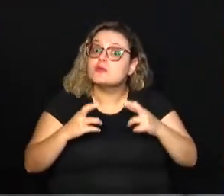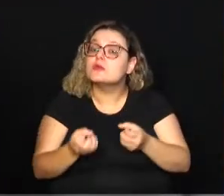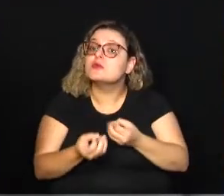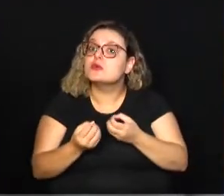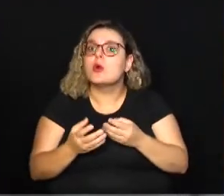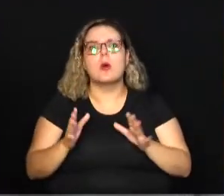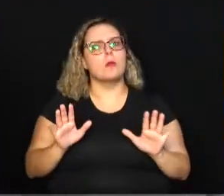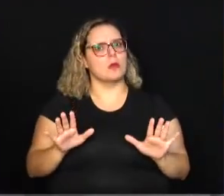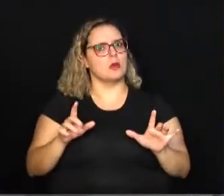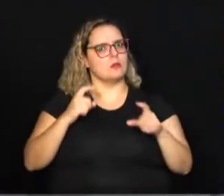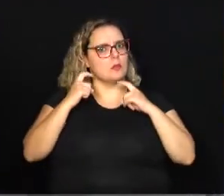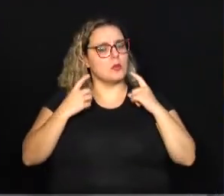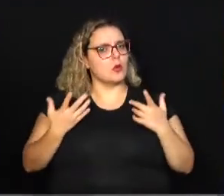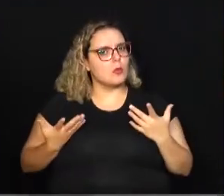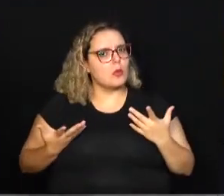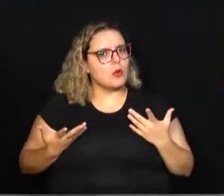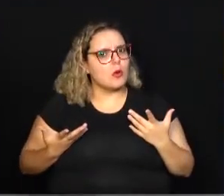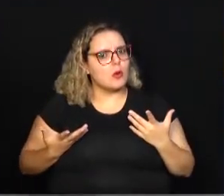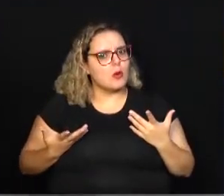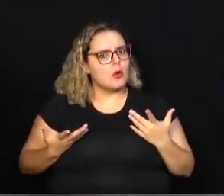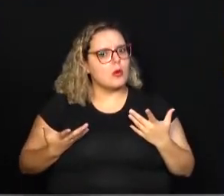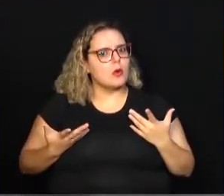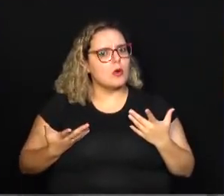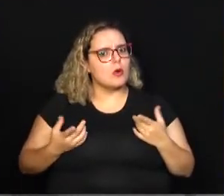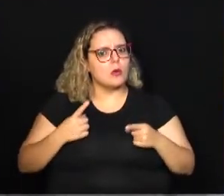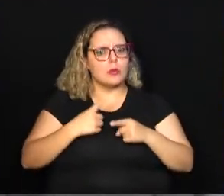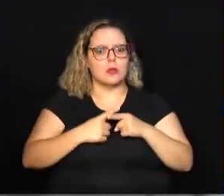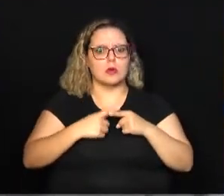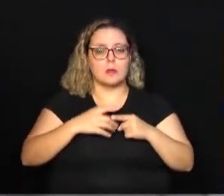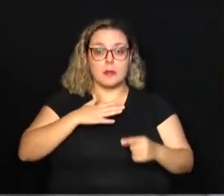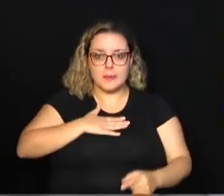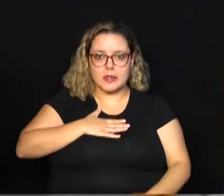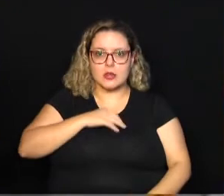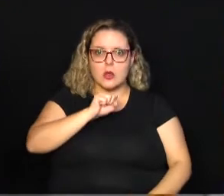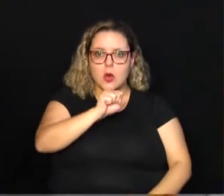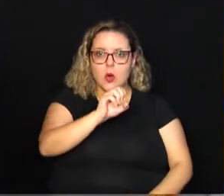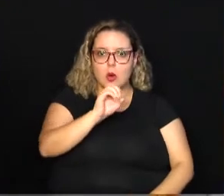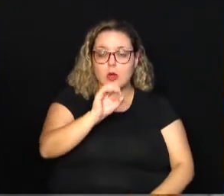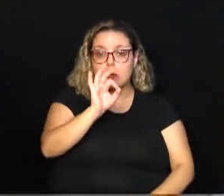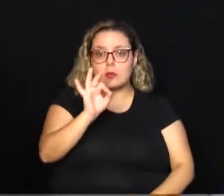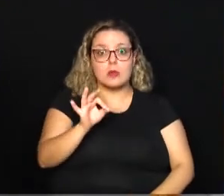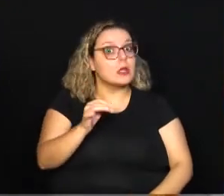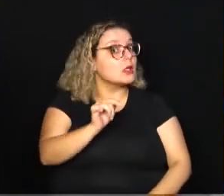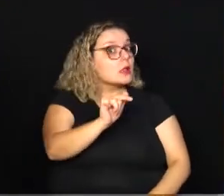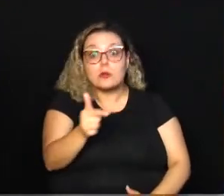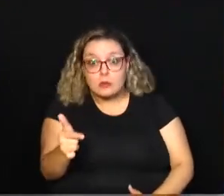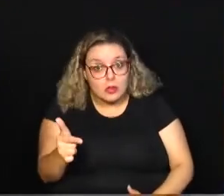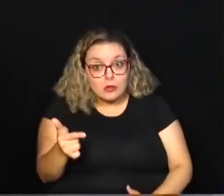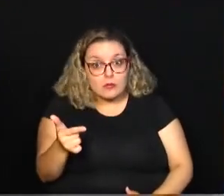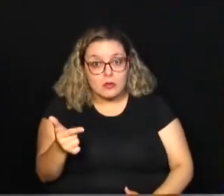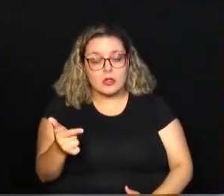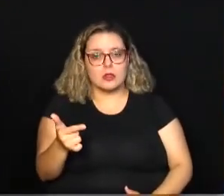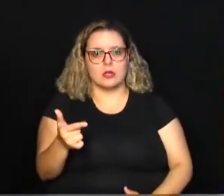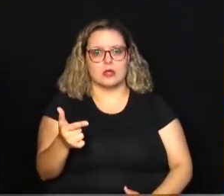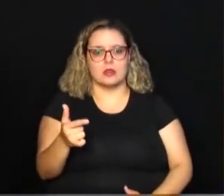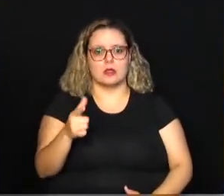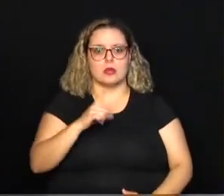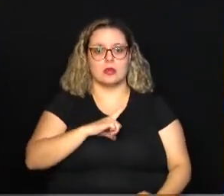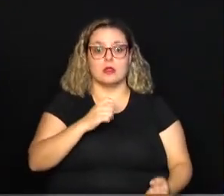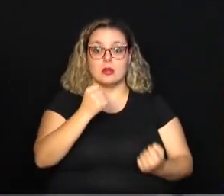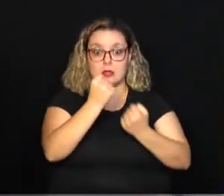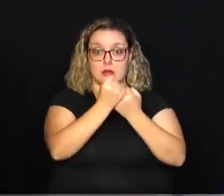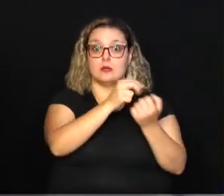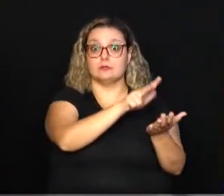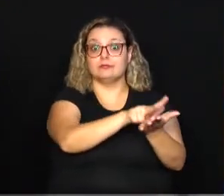me preocupou. Porque para mim tinha tido mais de 80%. Isso tem peso em cima desse apoio de leito,